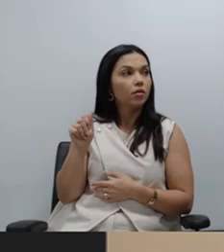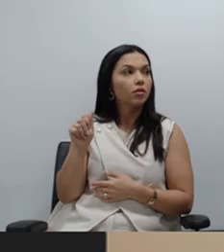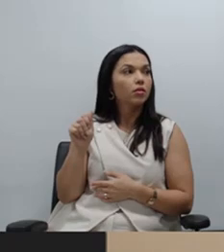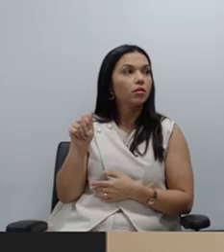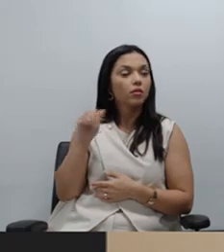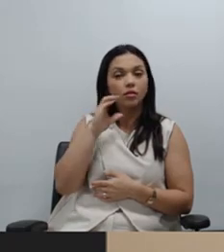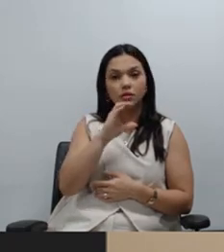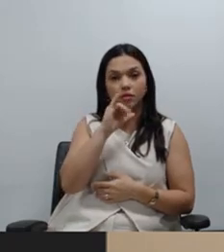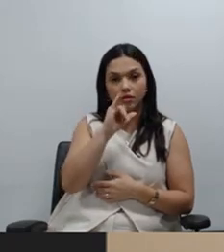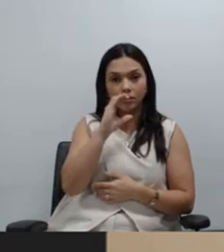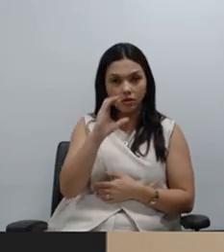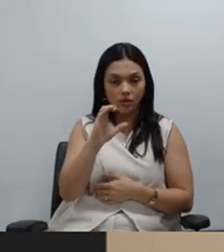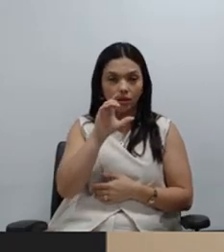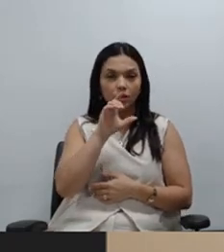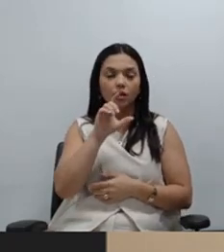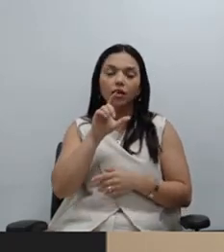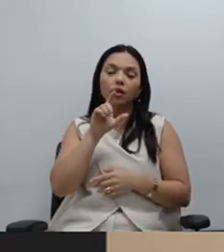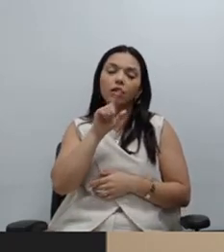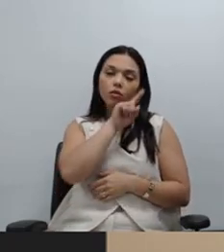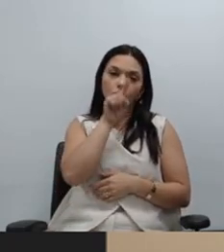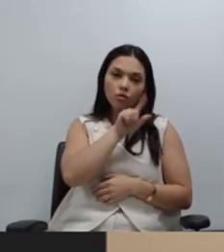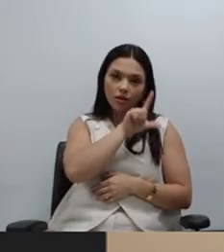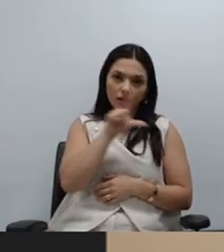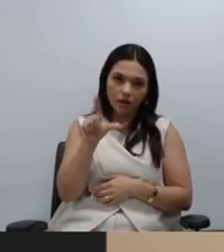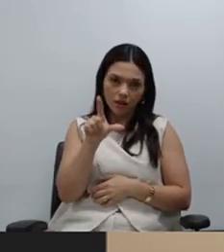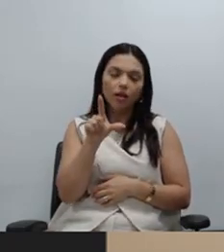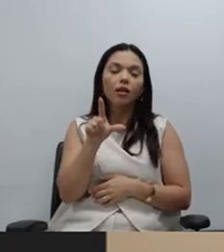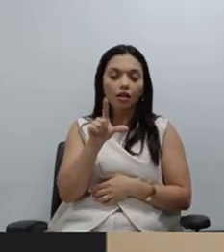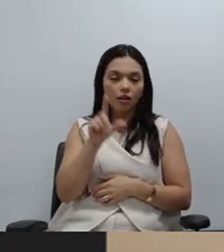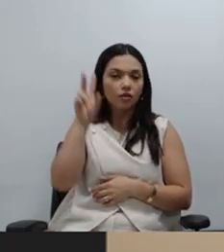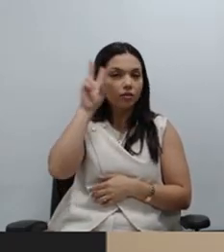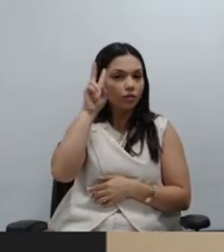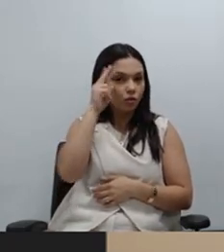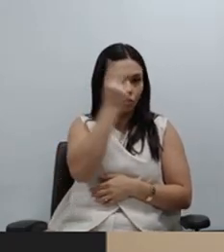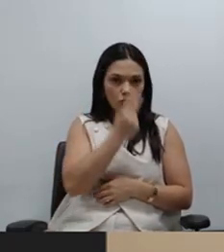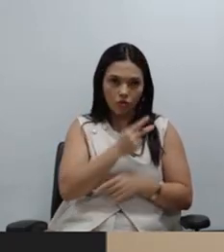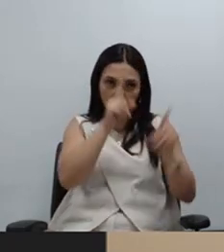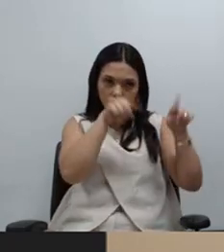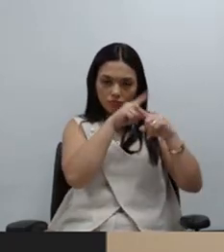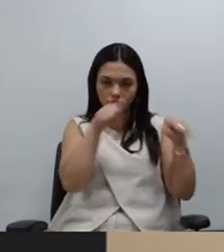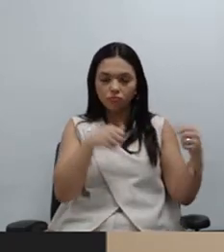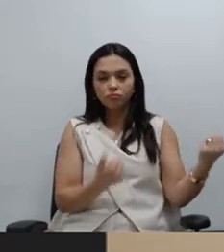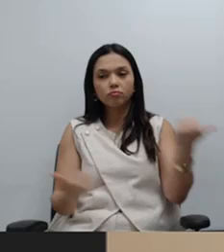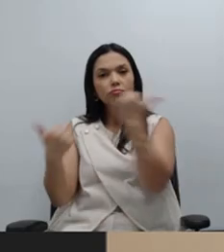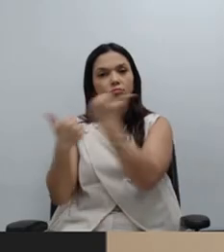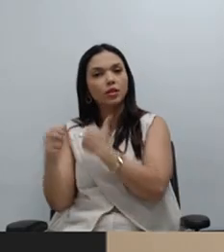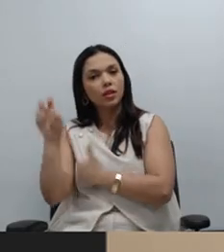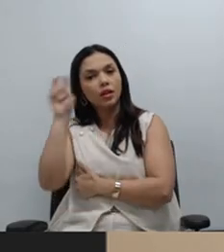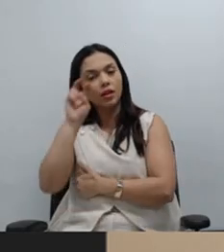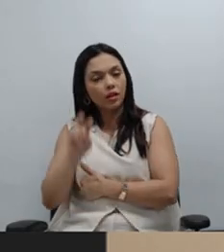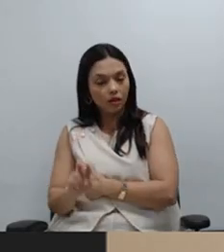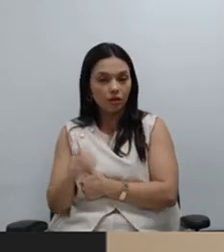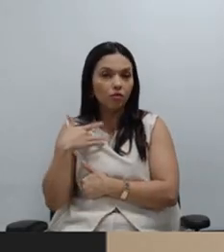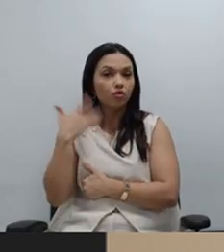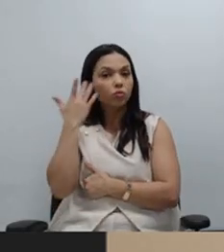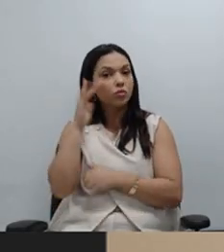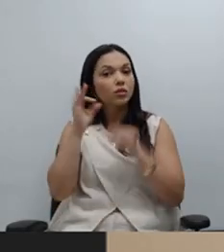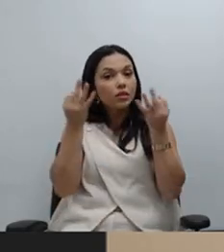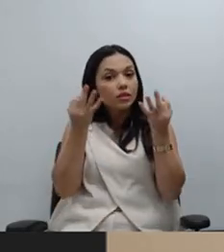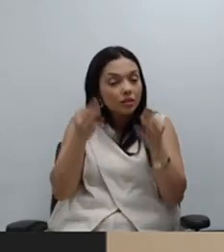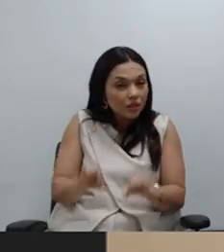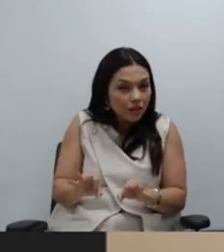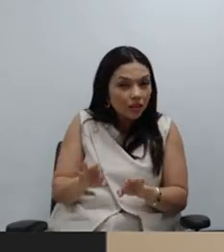do SIC Leste às segundas-feiras. Há suplentes no ato. Não sei exatamente se esses suplentes